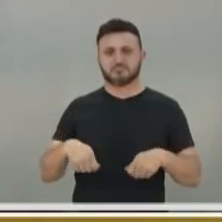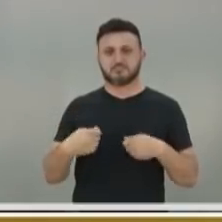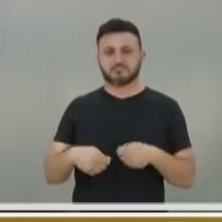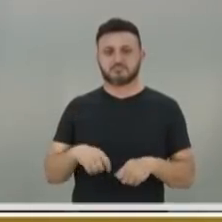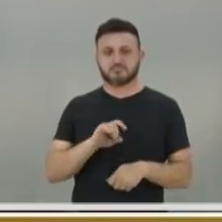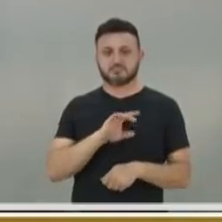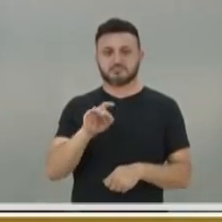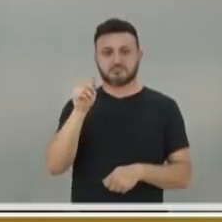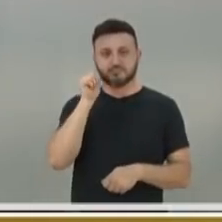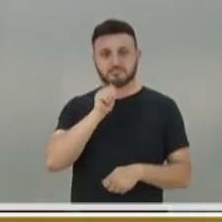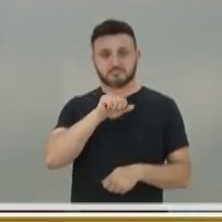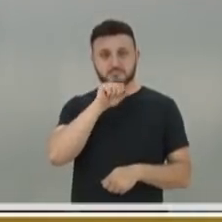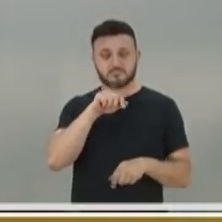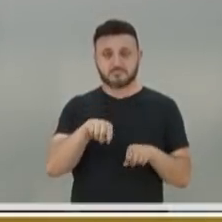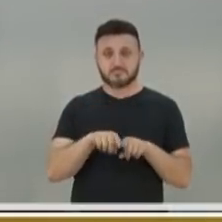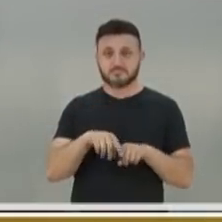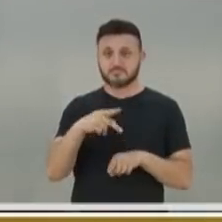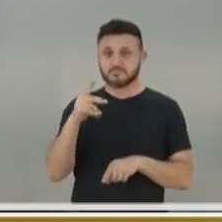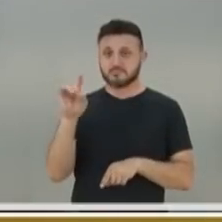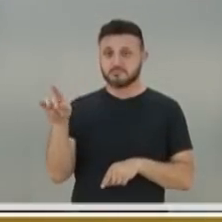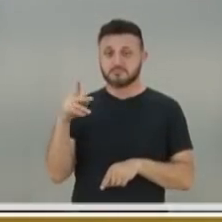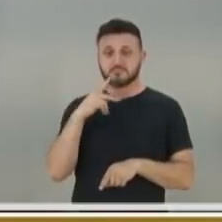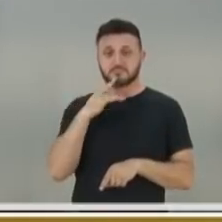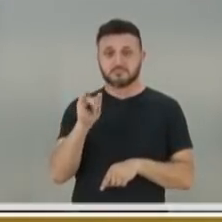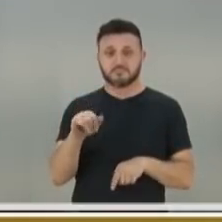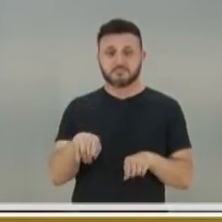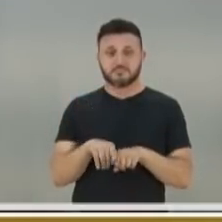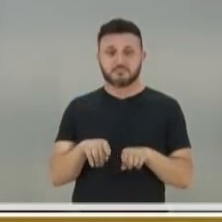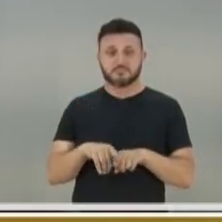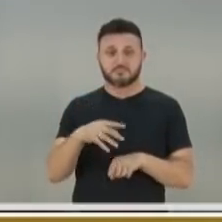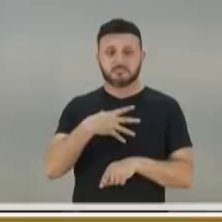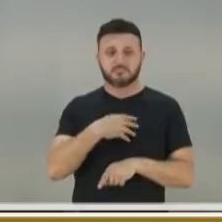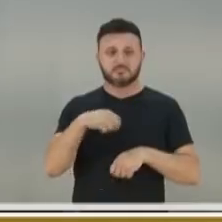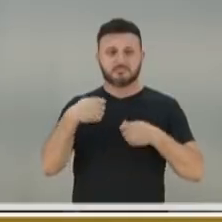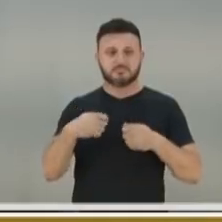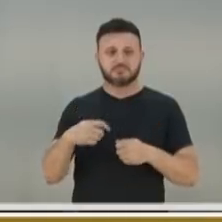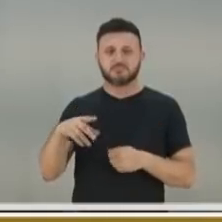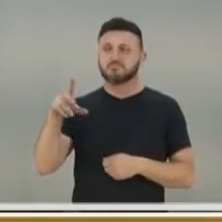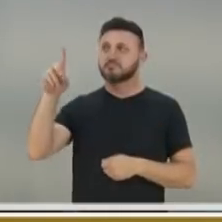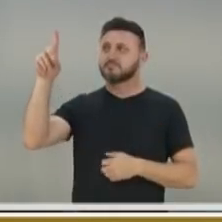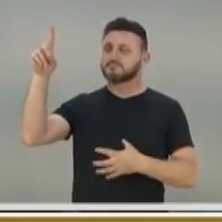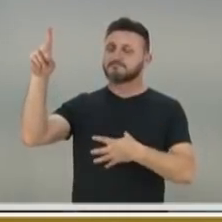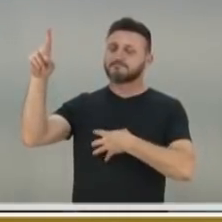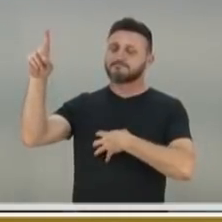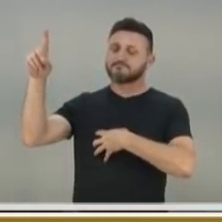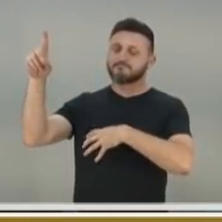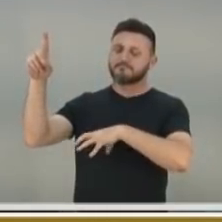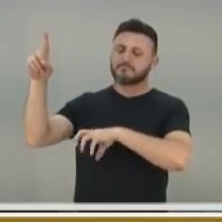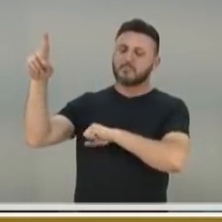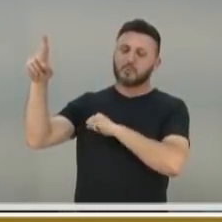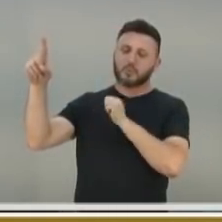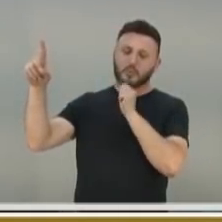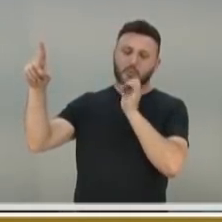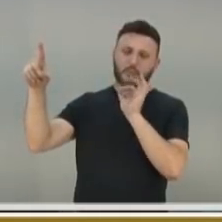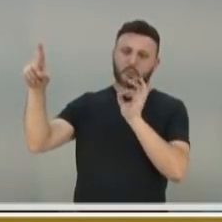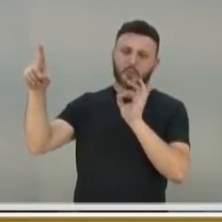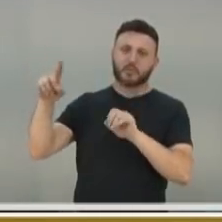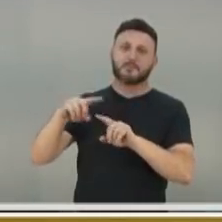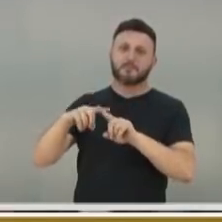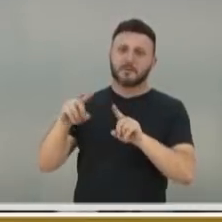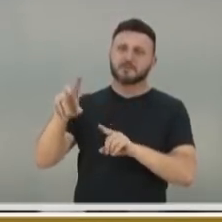em cada pai, em cada filho que precisa sentir o teu amor e que ainda não sentiu, Senhor Jesus, em